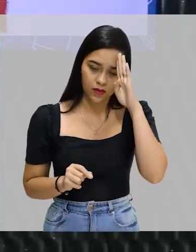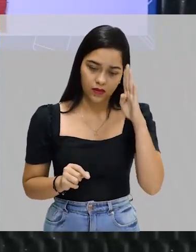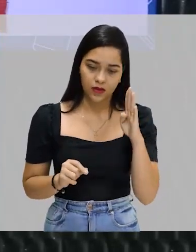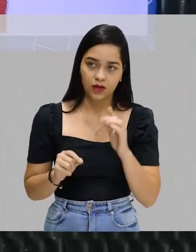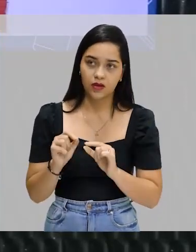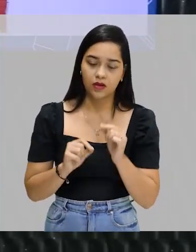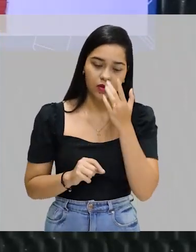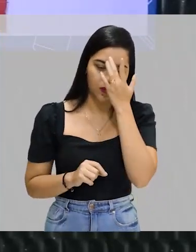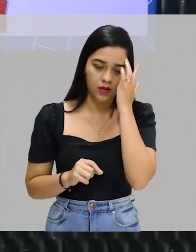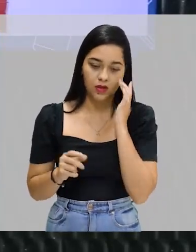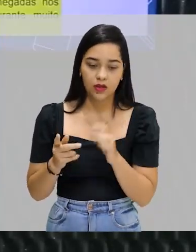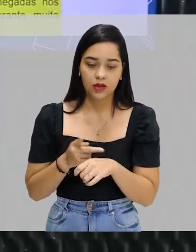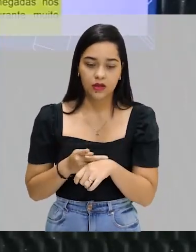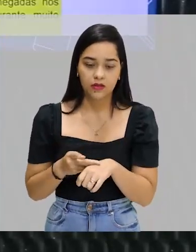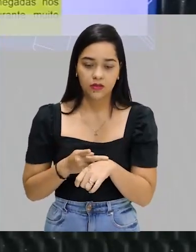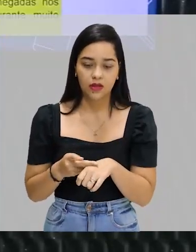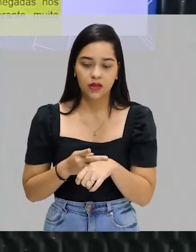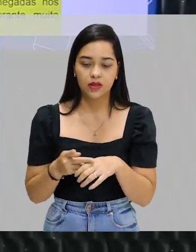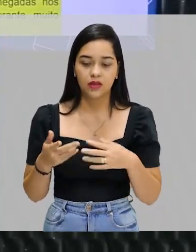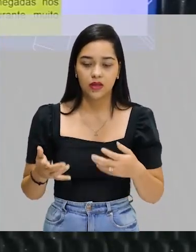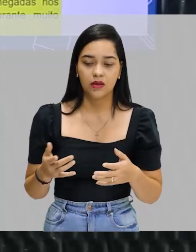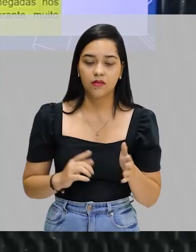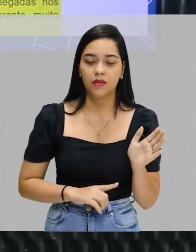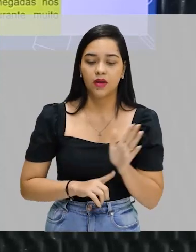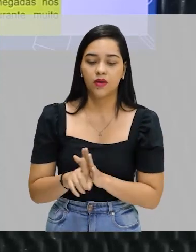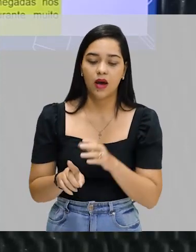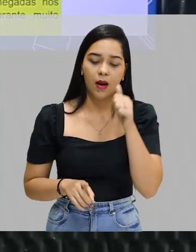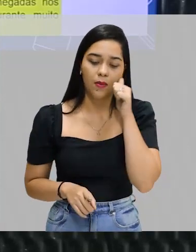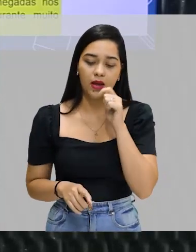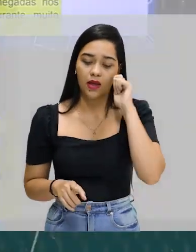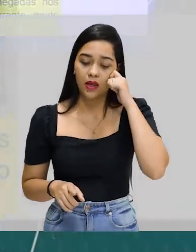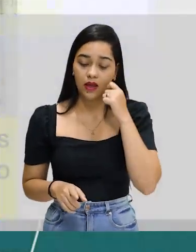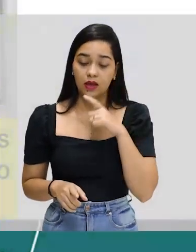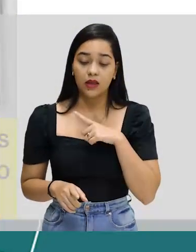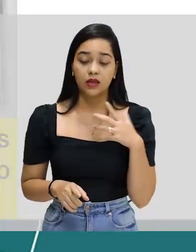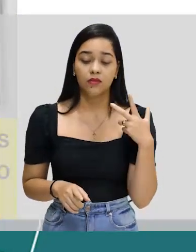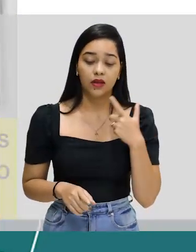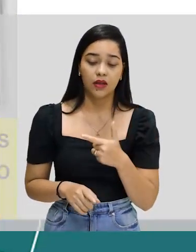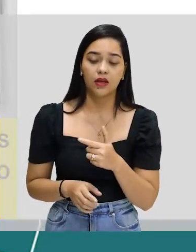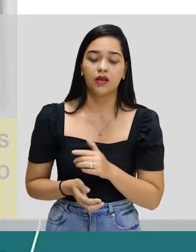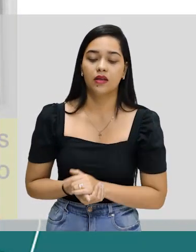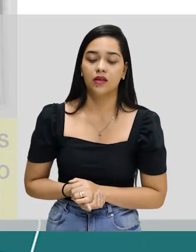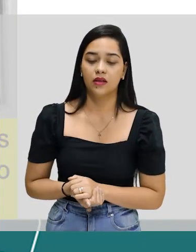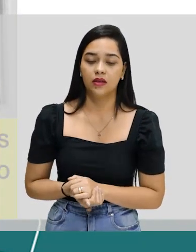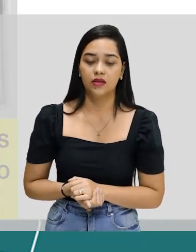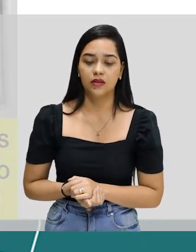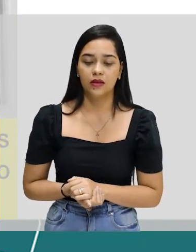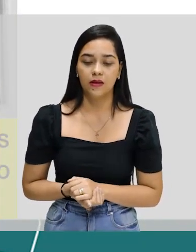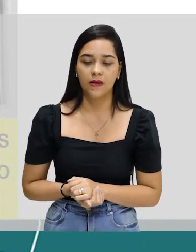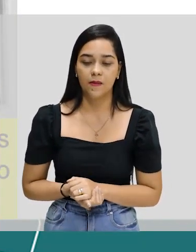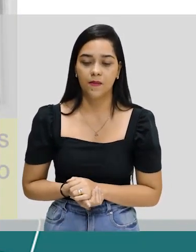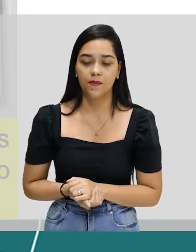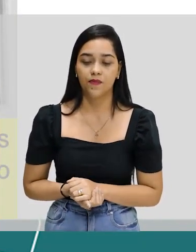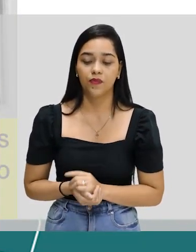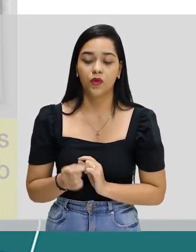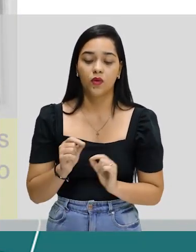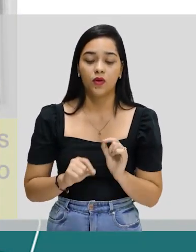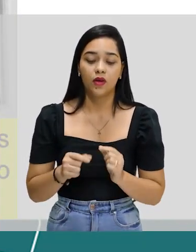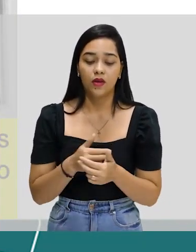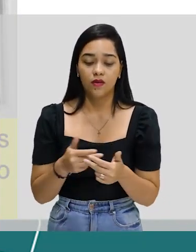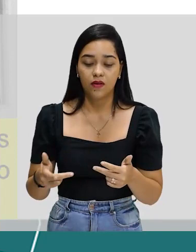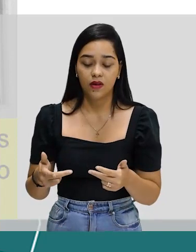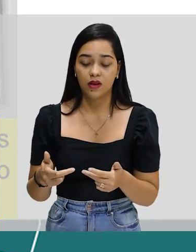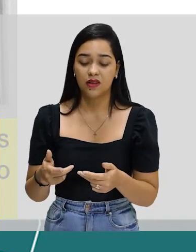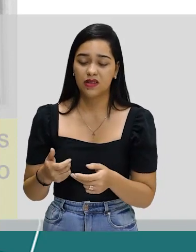são pessoas pretas. E aí a gente questiona, a mulher negra como referência de beleza, a mulher preta como referência de beleza, ela foi renegada ao longo